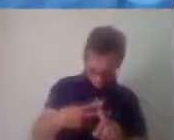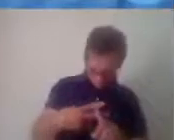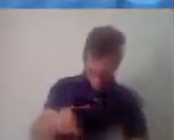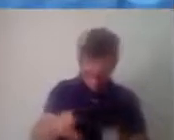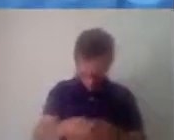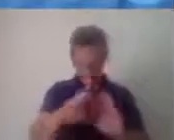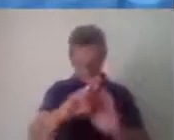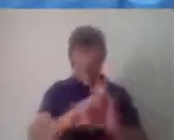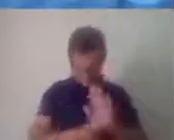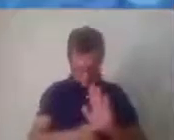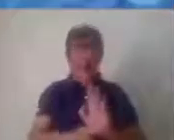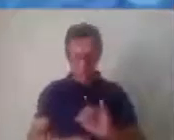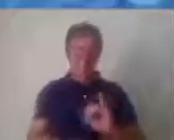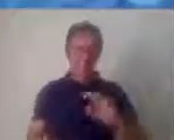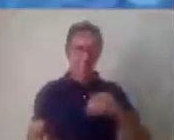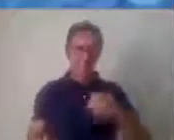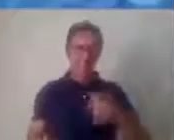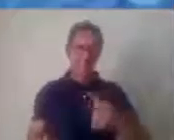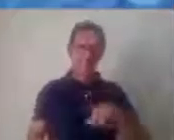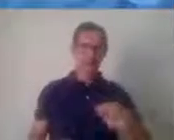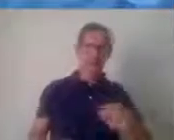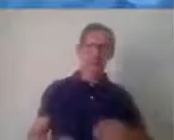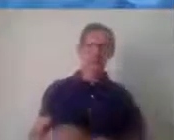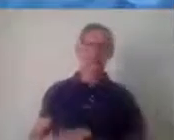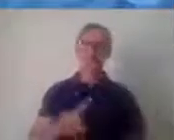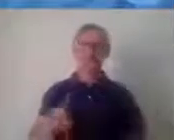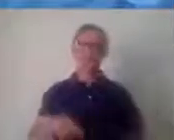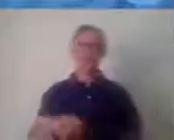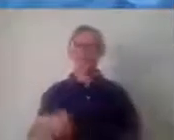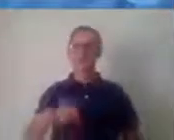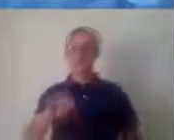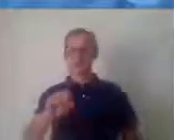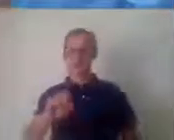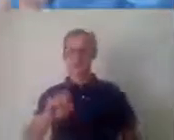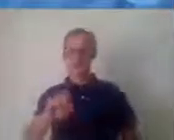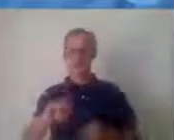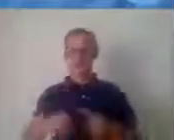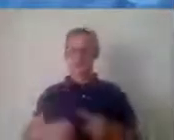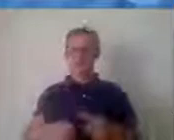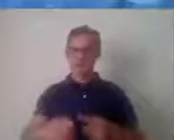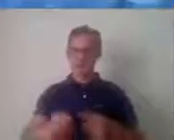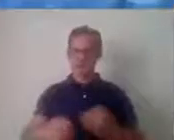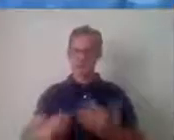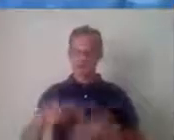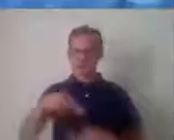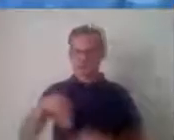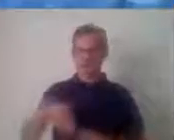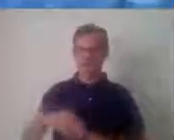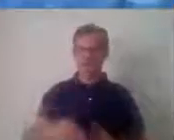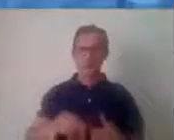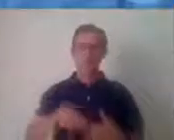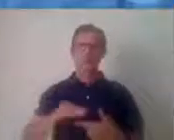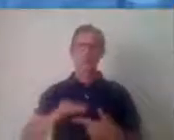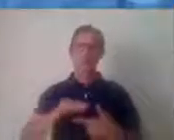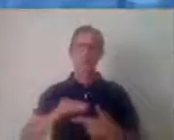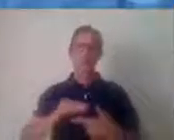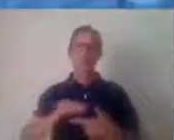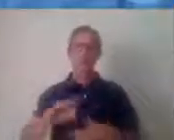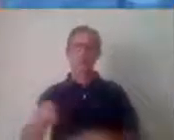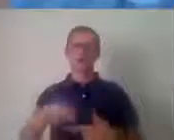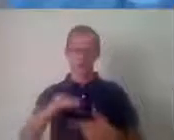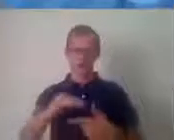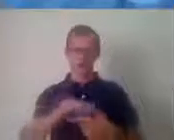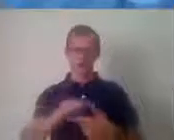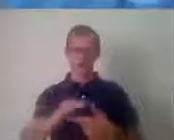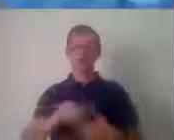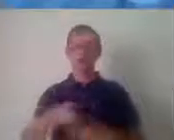das regras imediatas, que é a integral de x elevado a n, a integral de cosseno, a integral de seno, a integral de 1 sobre x,